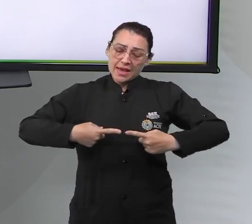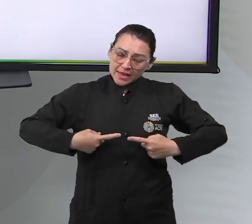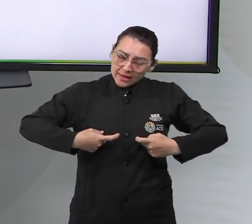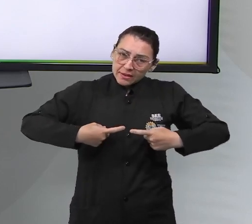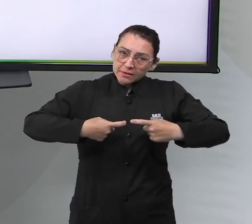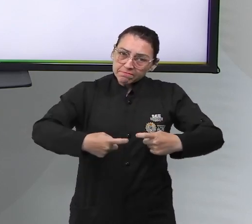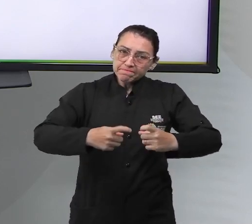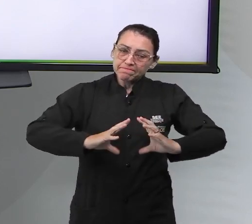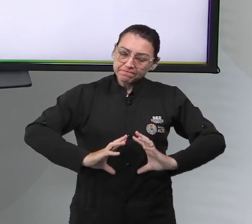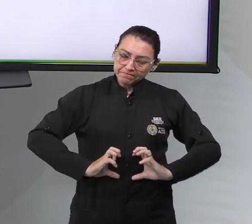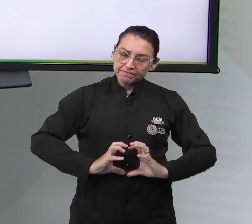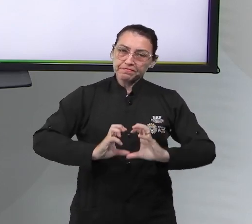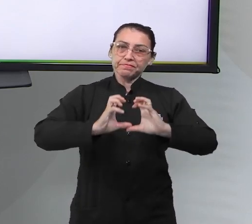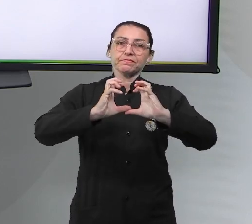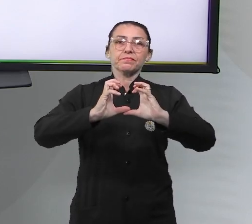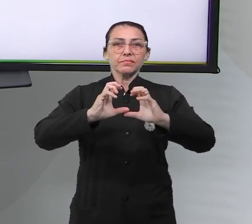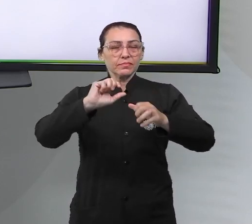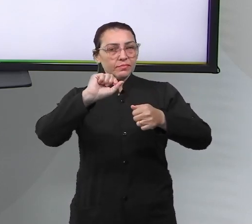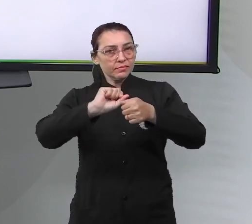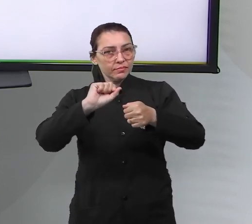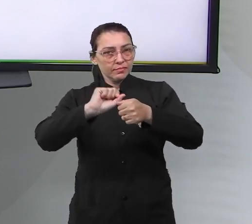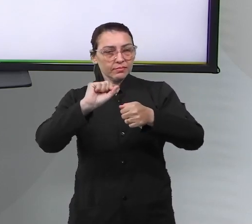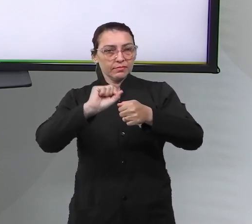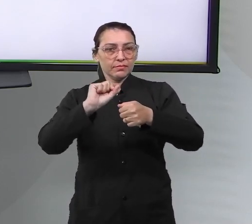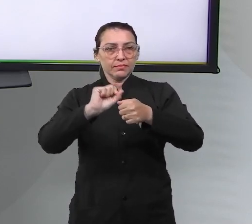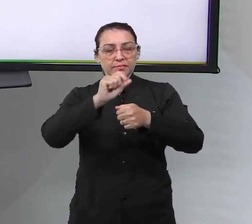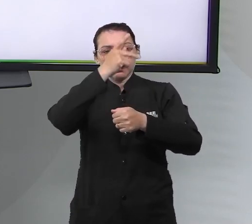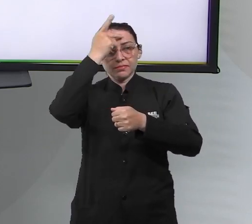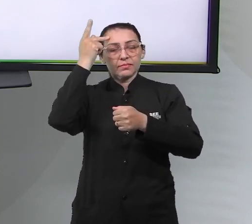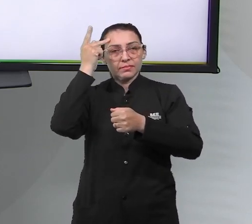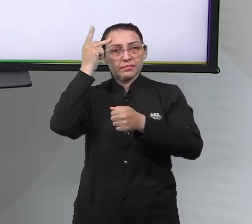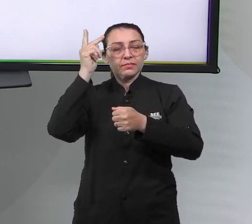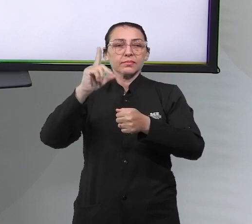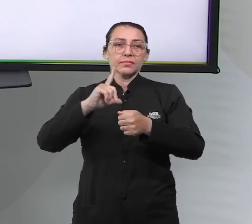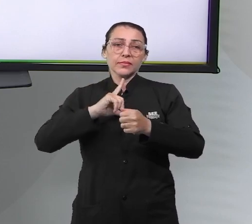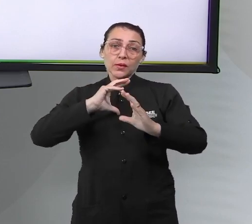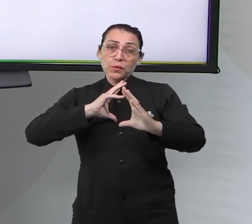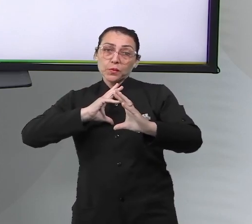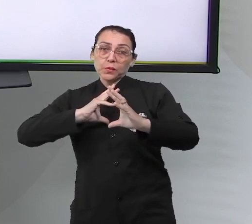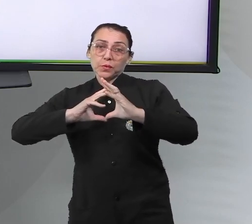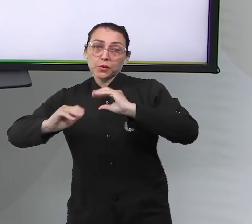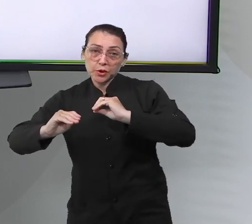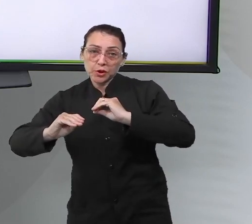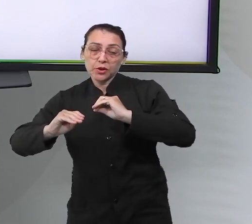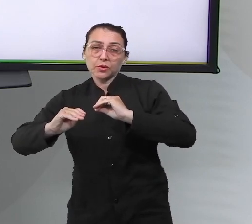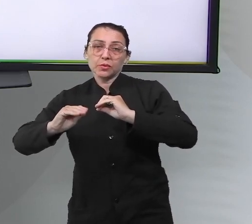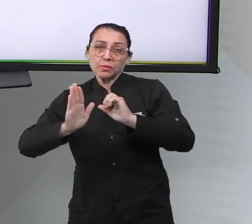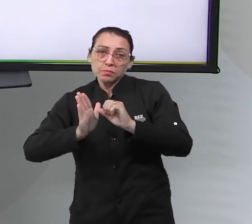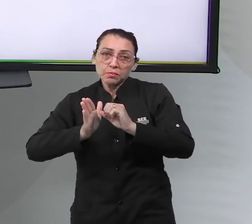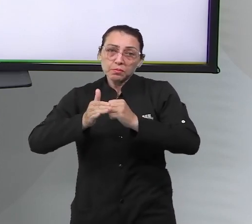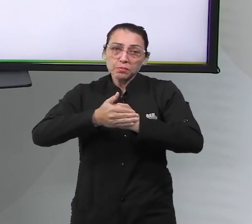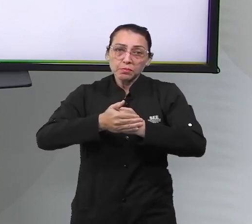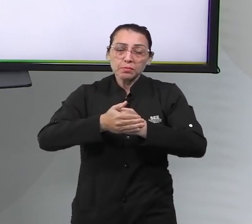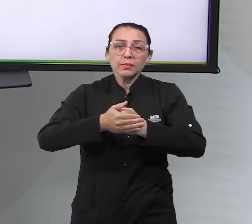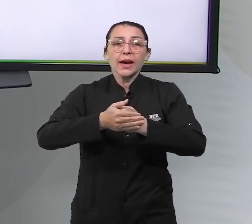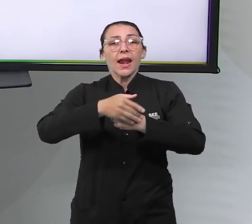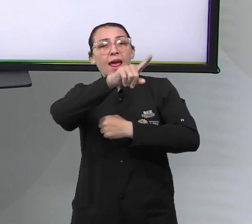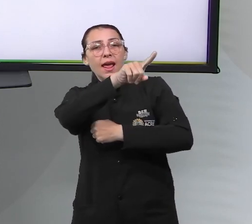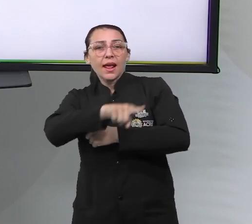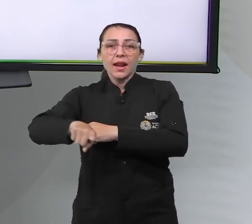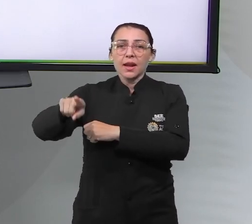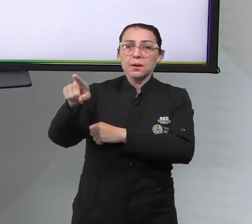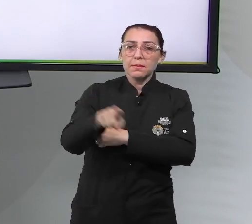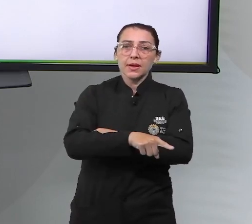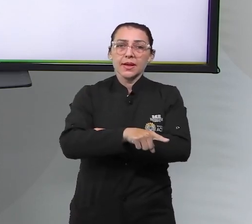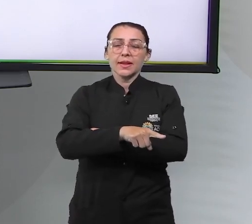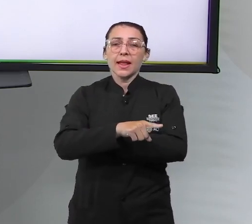e esses conflitos fazem com que muitas pessoas acabem fugindo, justamente para eliminar